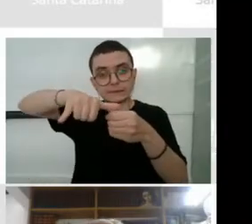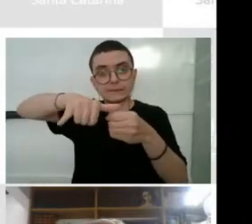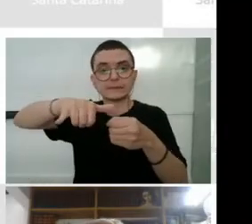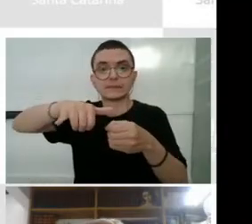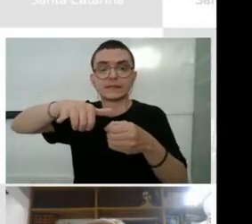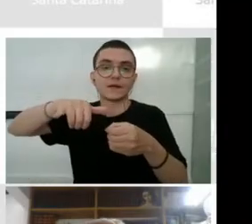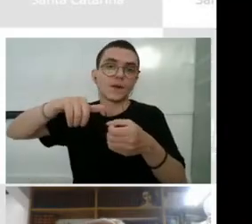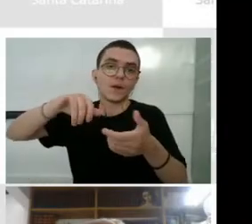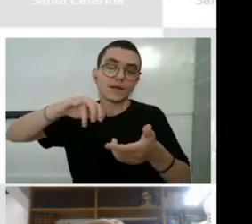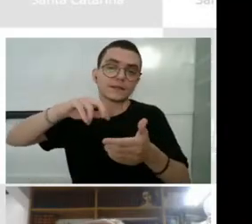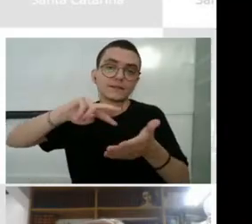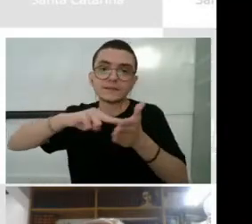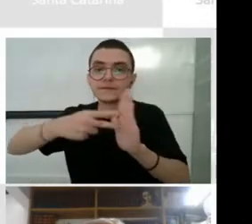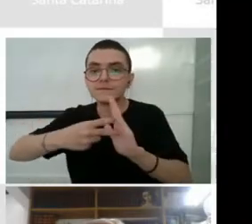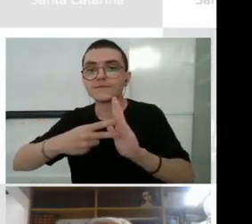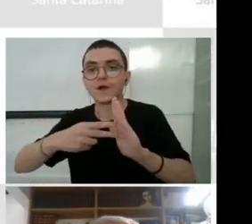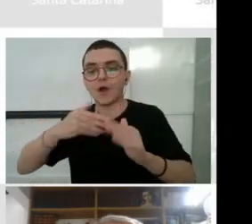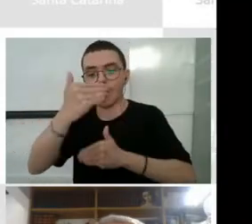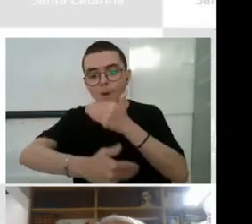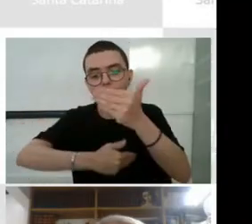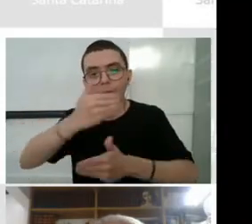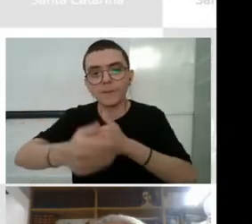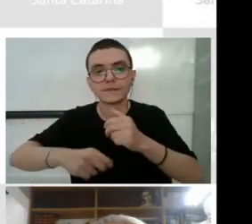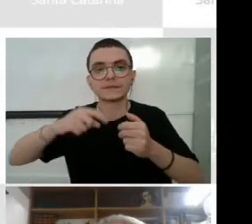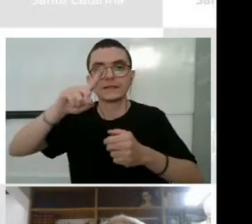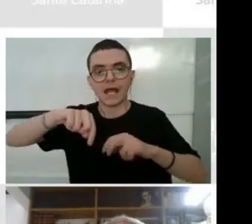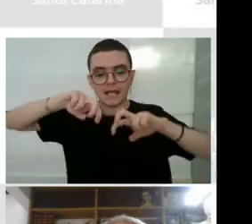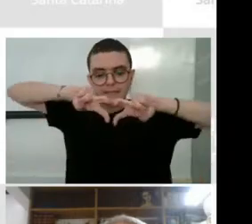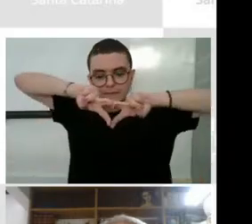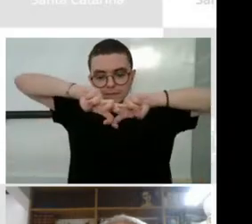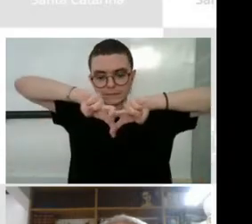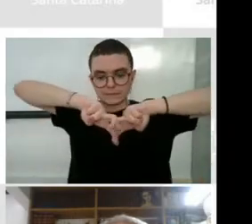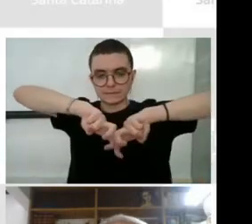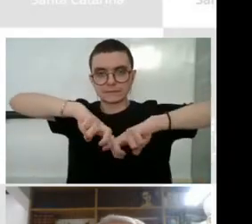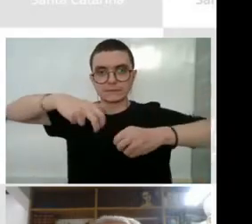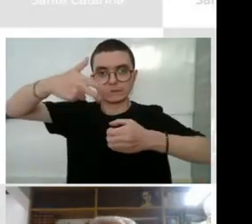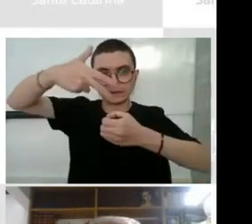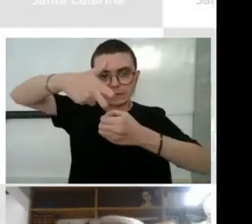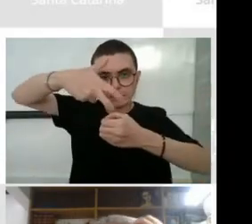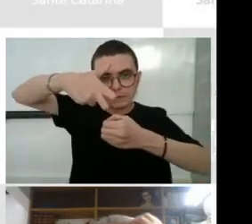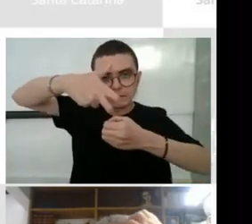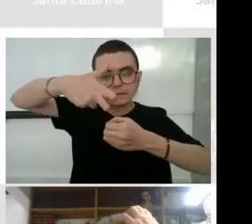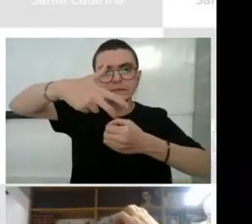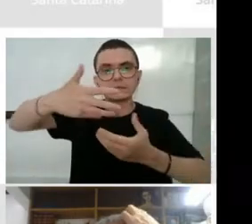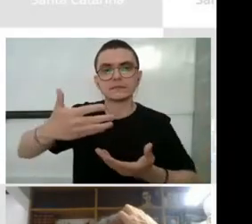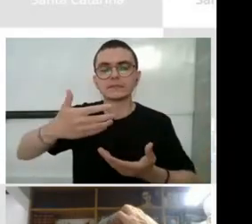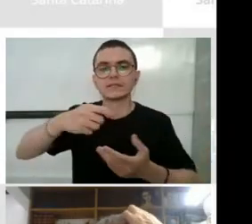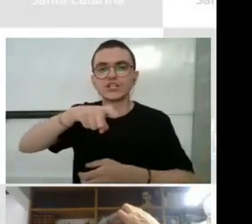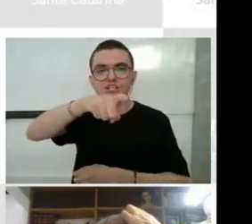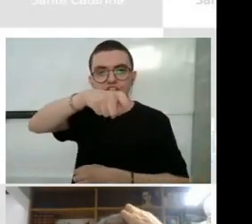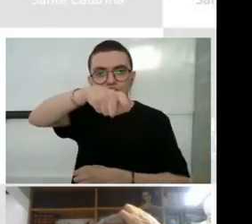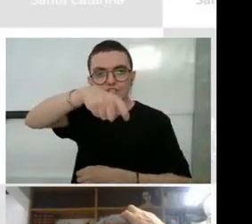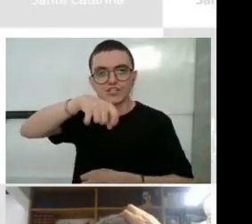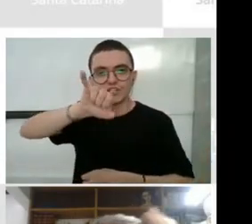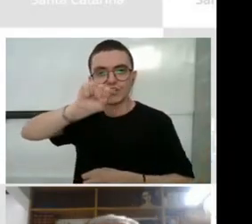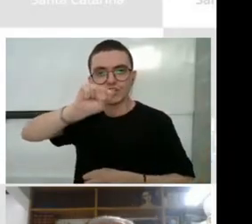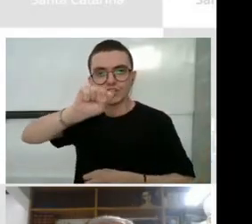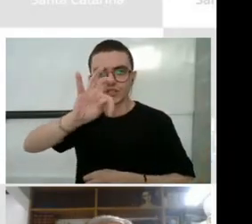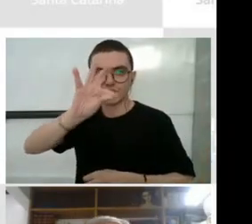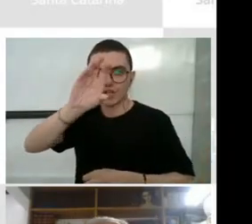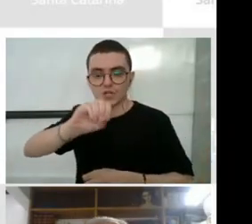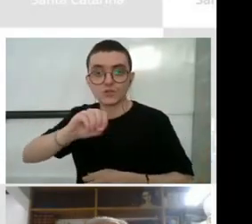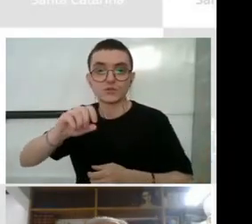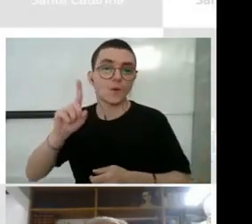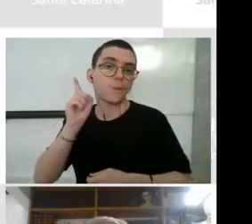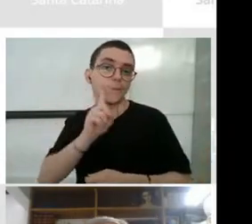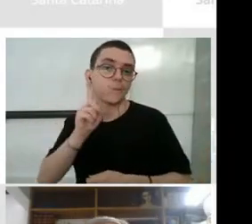de extração por hidrofracionamento do shale, o shale é esse tipo de rocha, os Estados